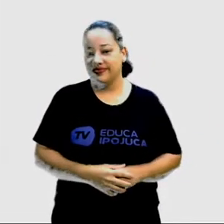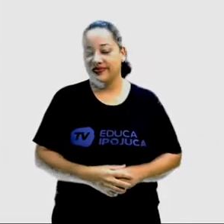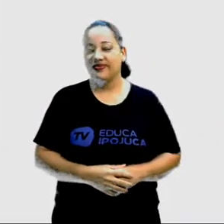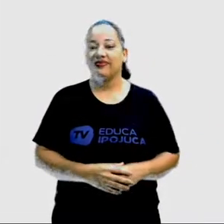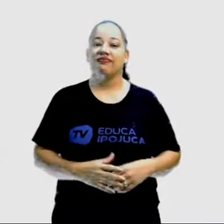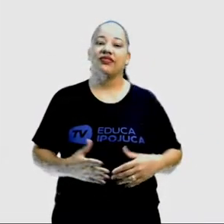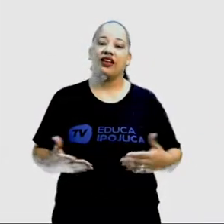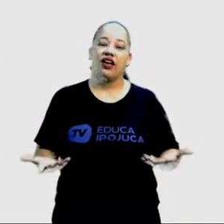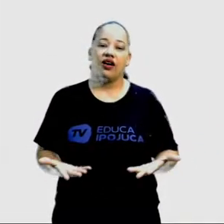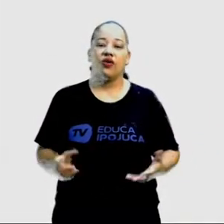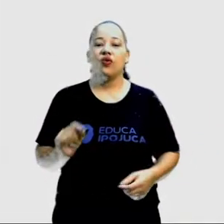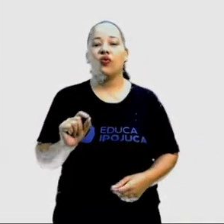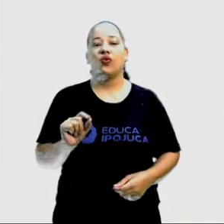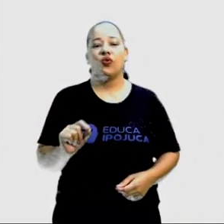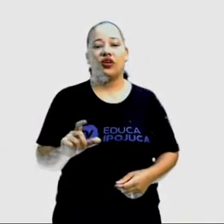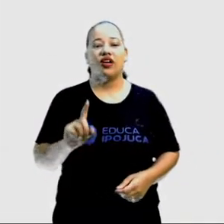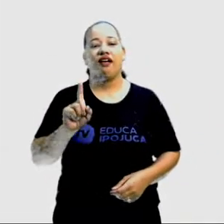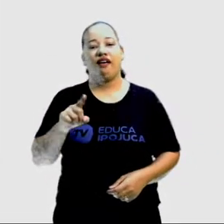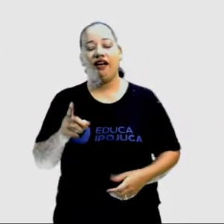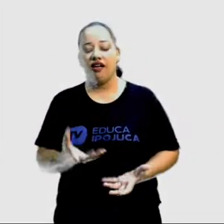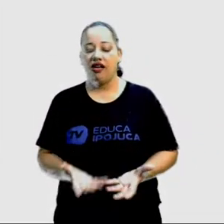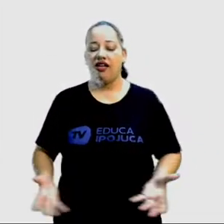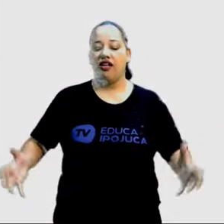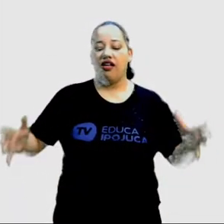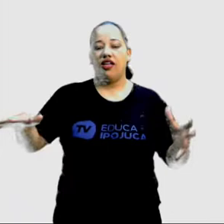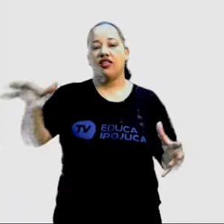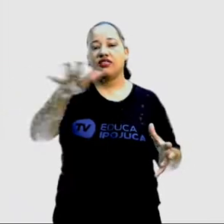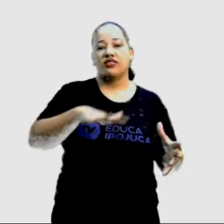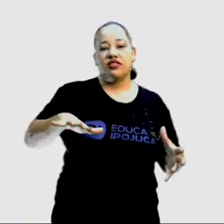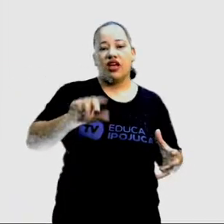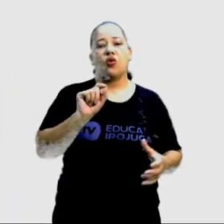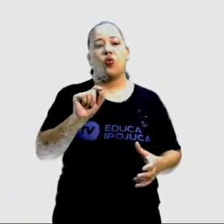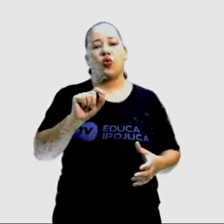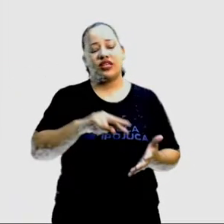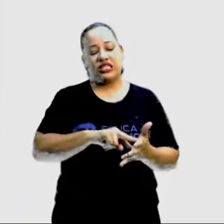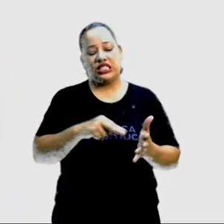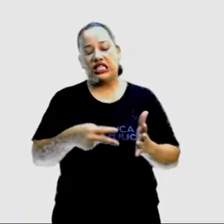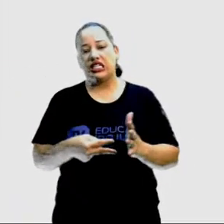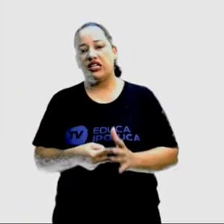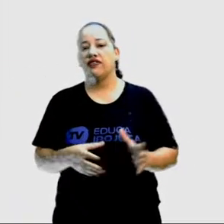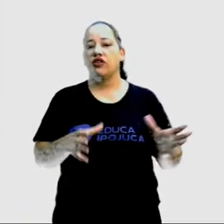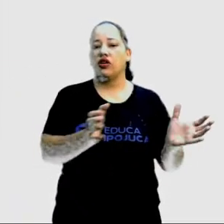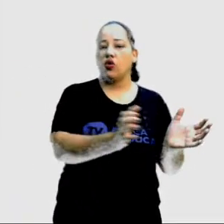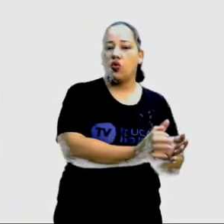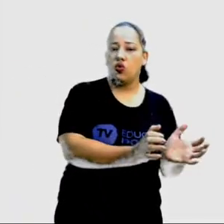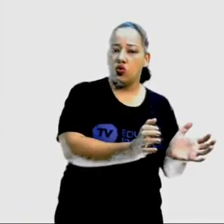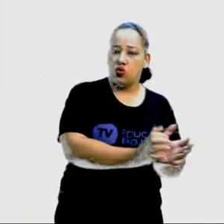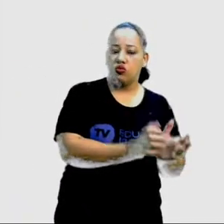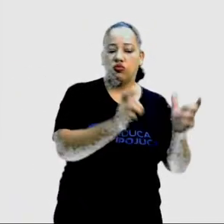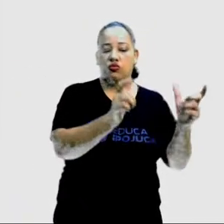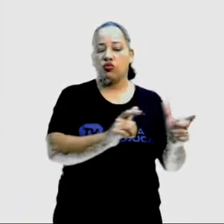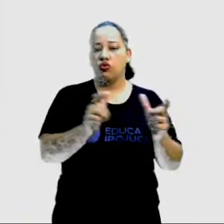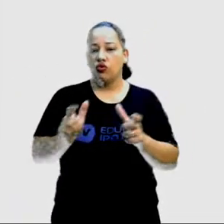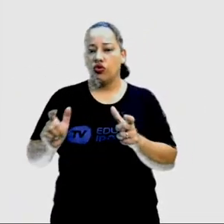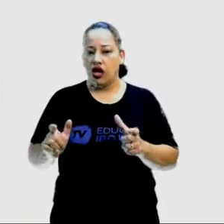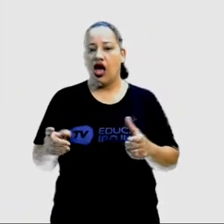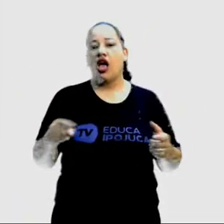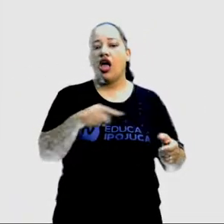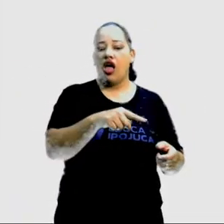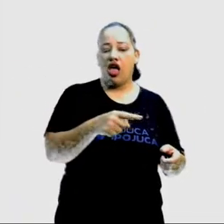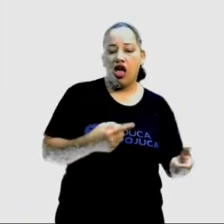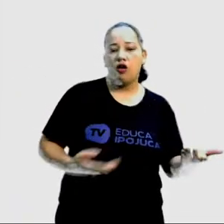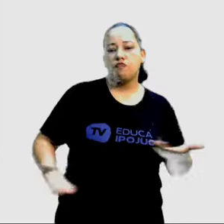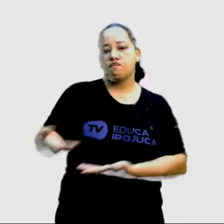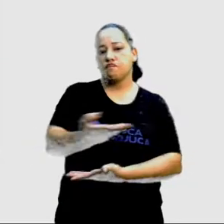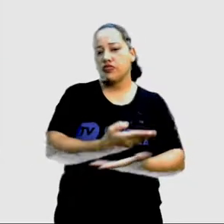E aí, o que é esse ecossistema no todo? Conjunto de comunidades que vivem em um determinado local, interagem entre